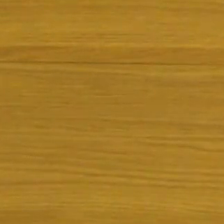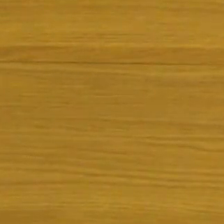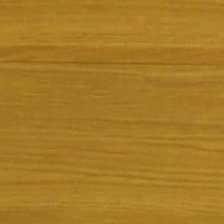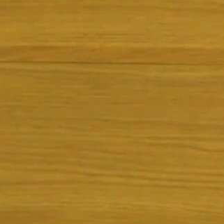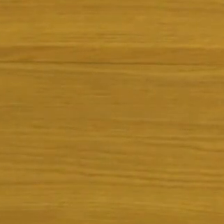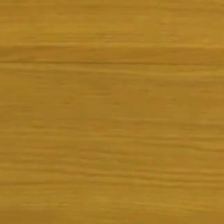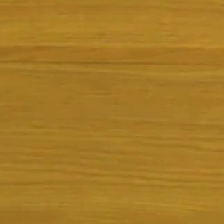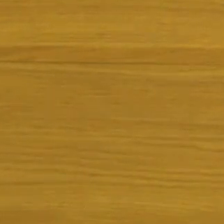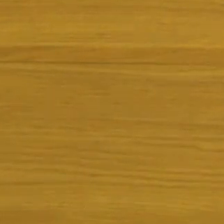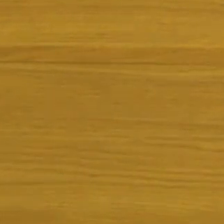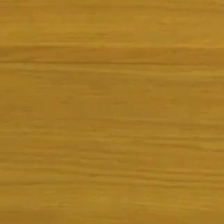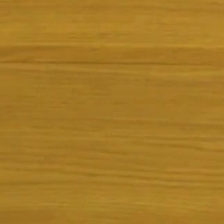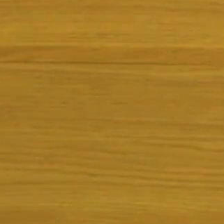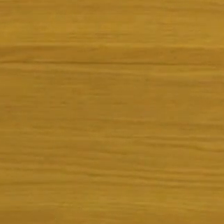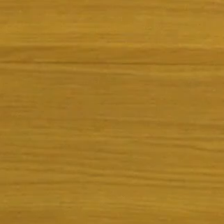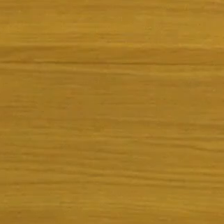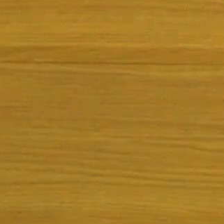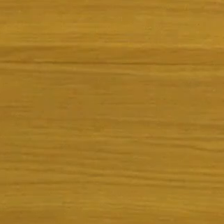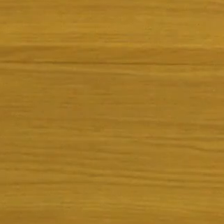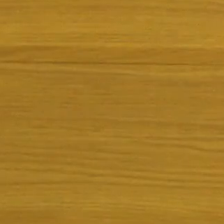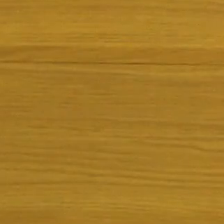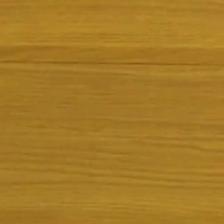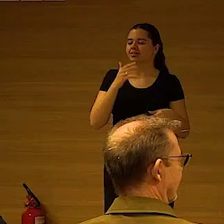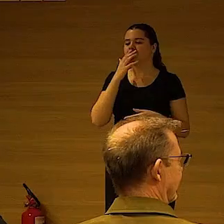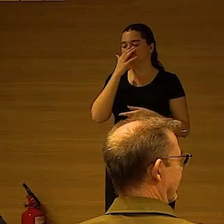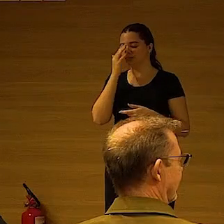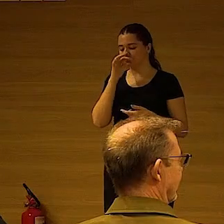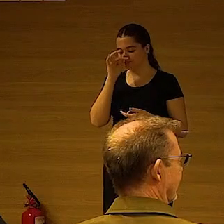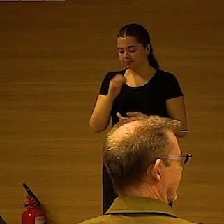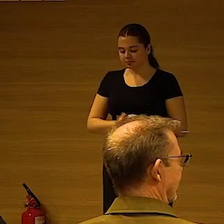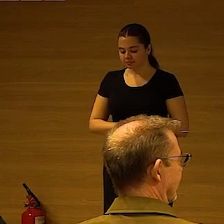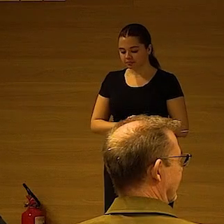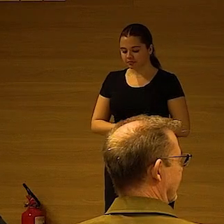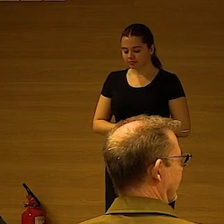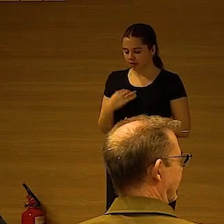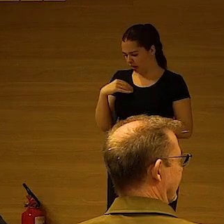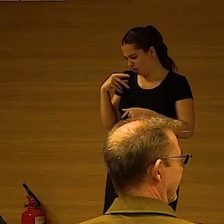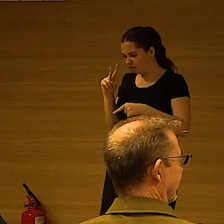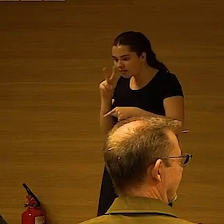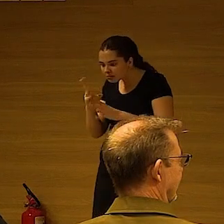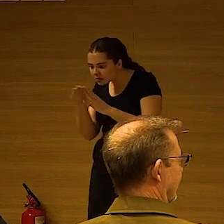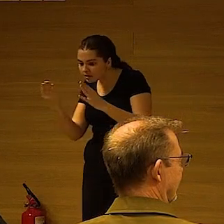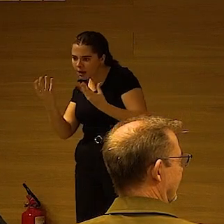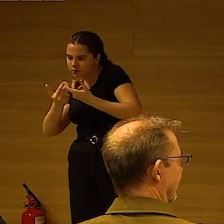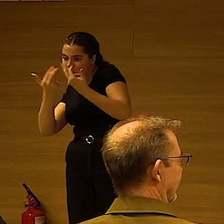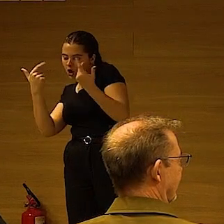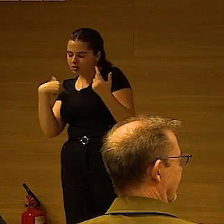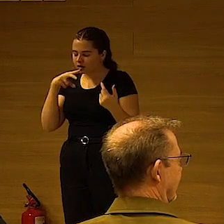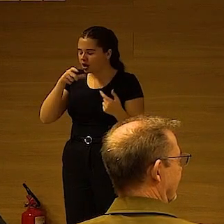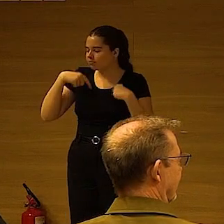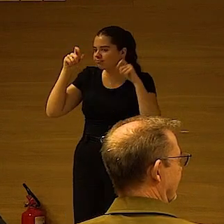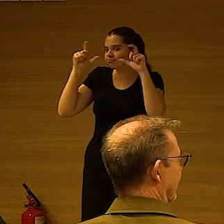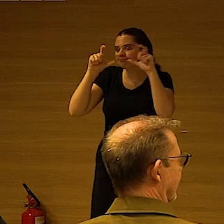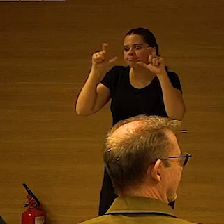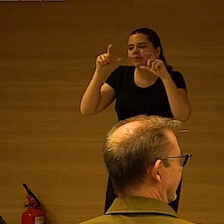sou um dinossauro. E aí eu vi aquela biblioteca que tinha tudo quanto é coisa que você podia procurar. Ah, eu falei, nossa, alucinou. Aí falaram,